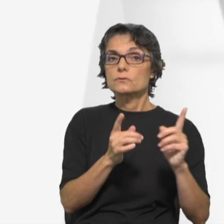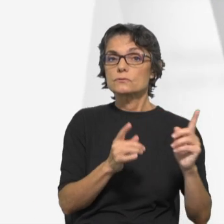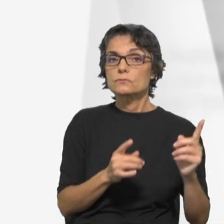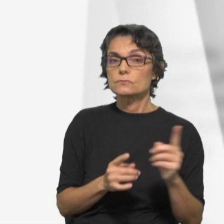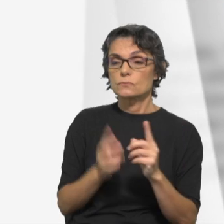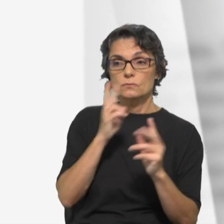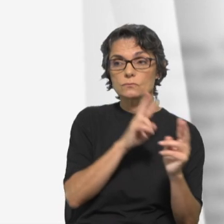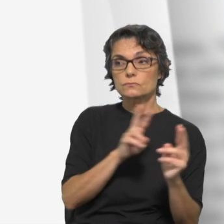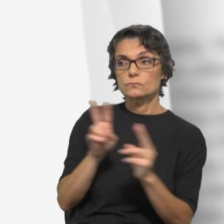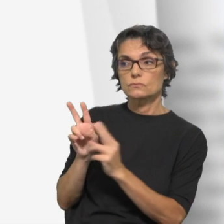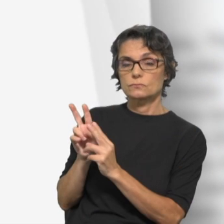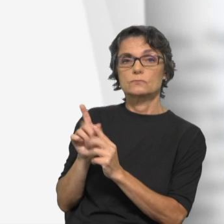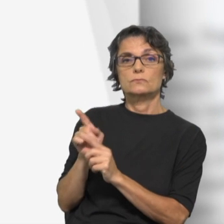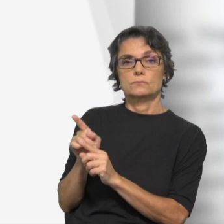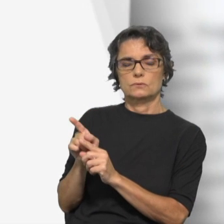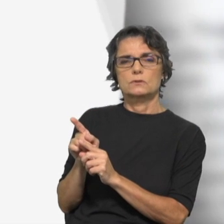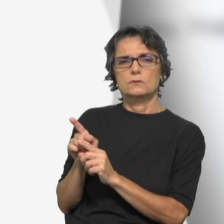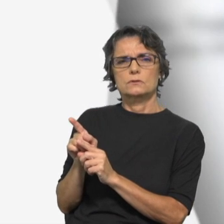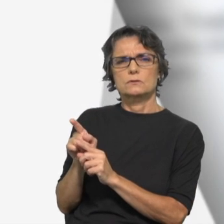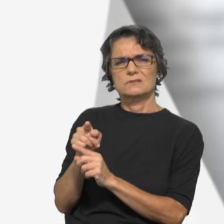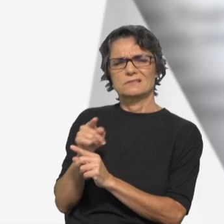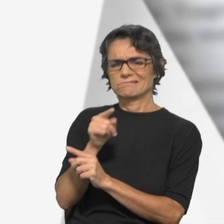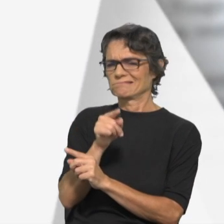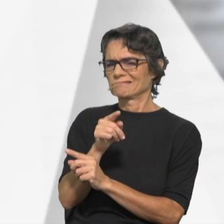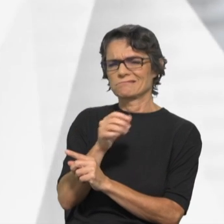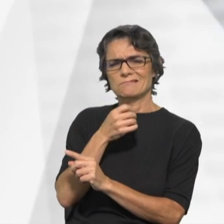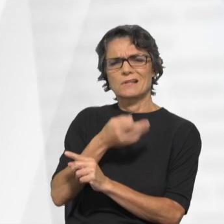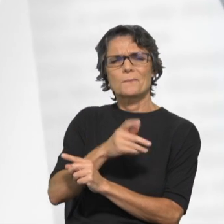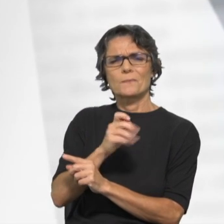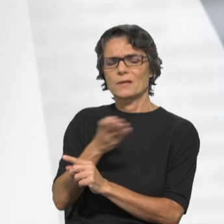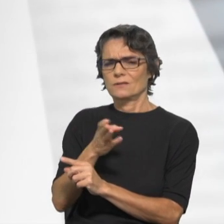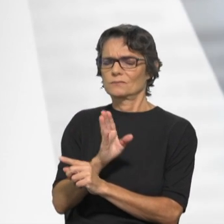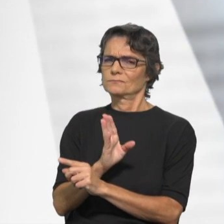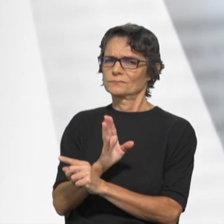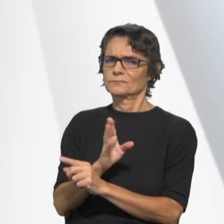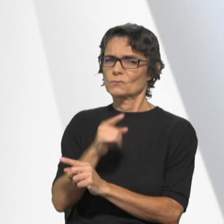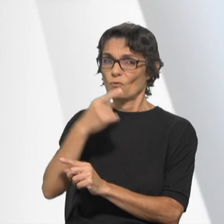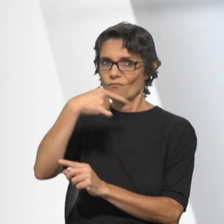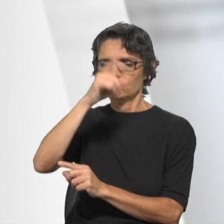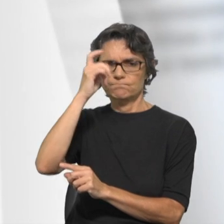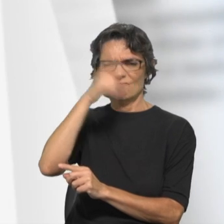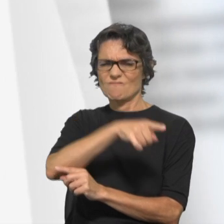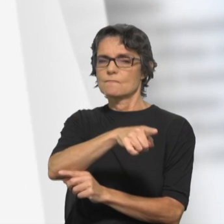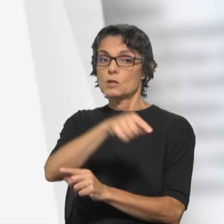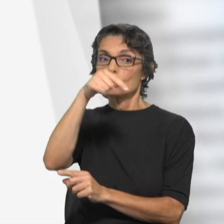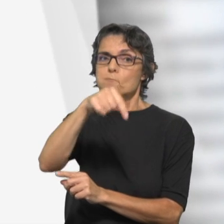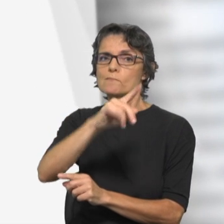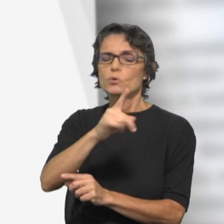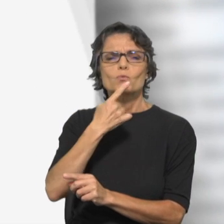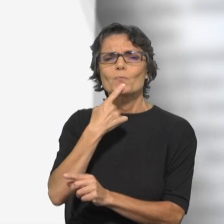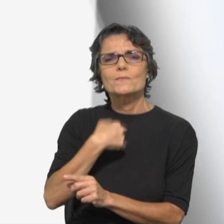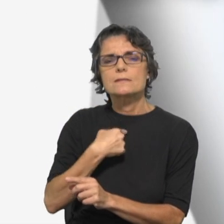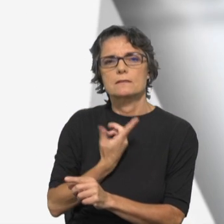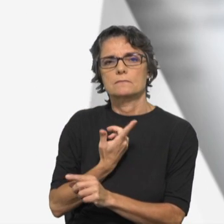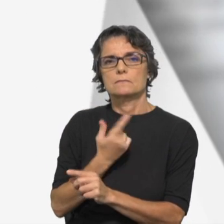e olhando para os discípulos, repreendeu Pedro, dizendo: Vai-te, Satanás, porque não compreendes as coisas